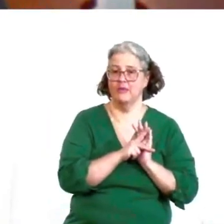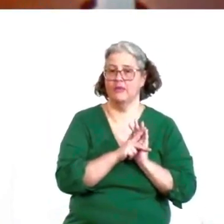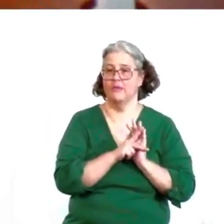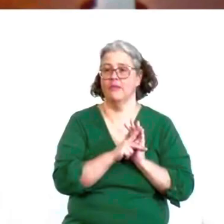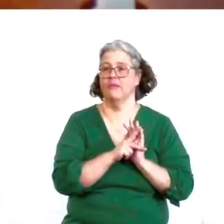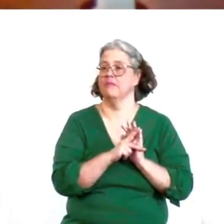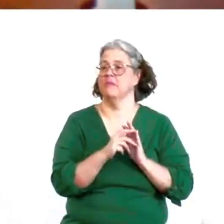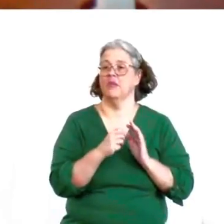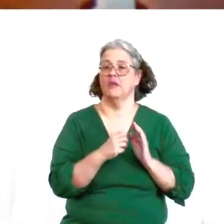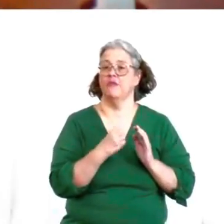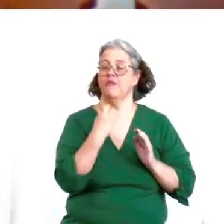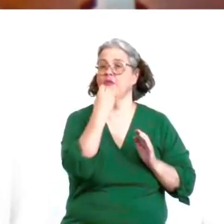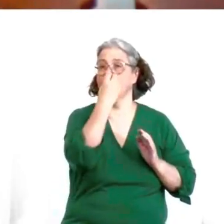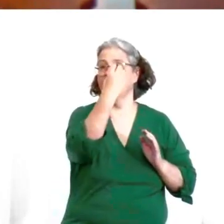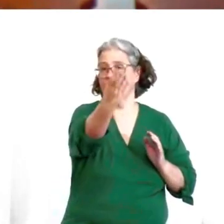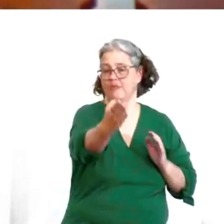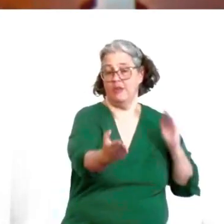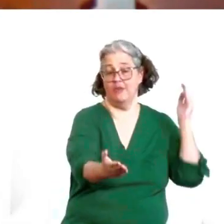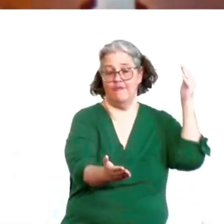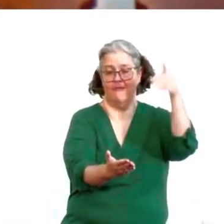e foi